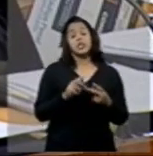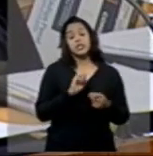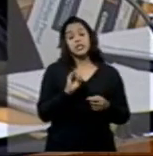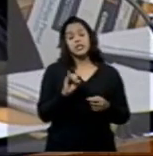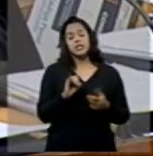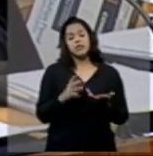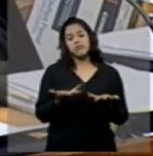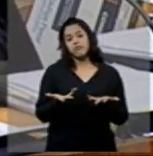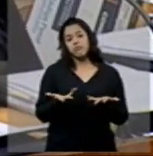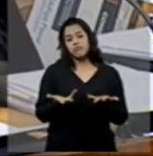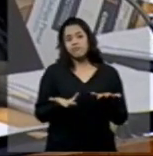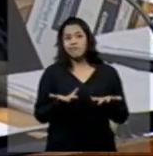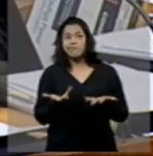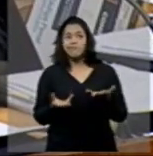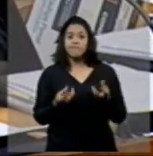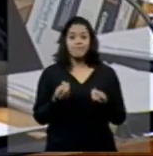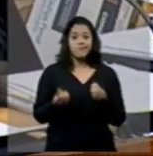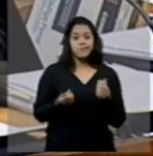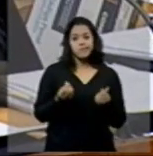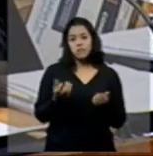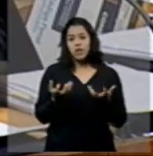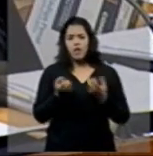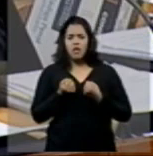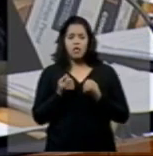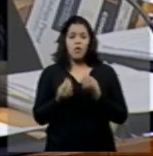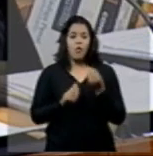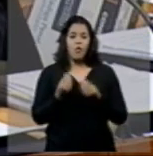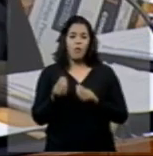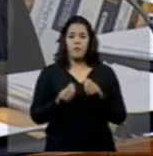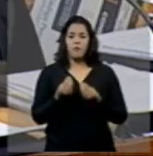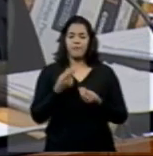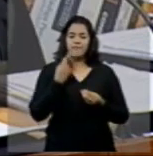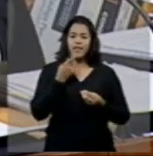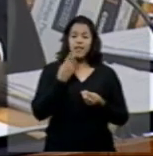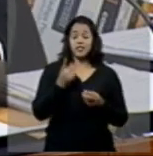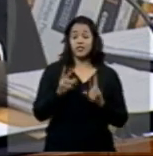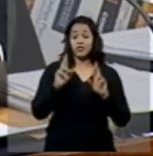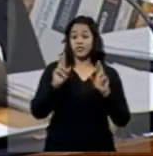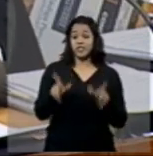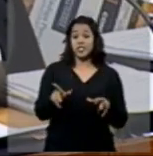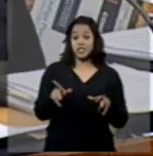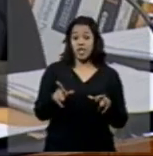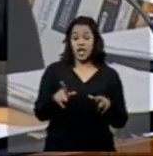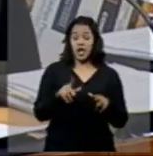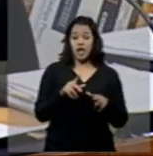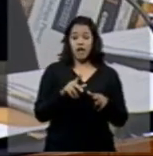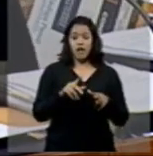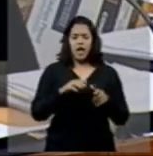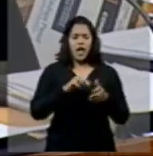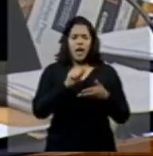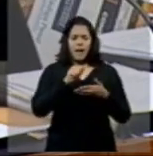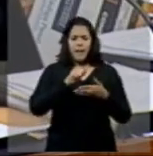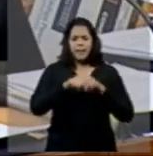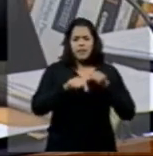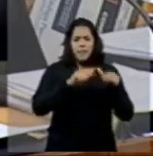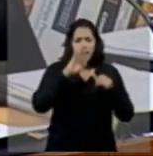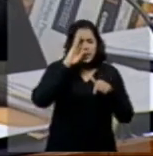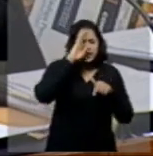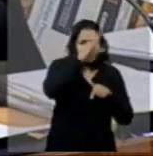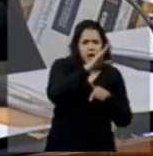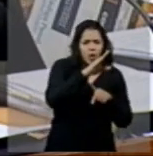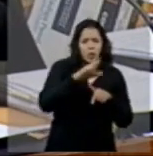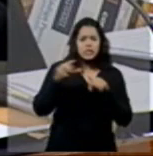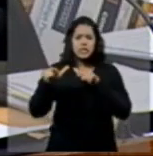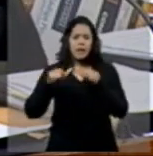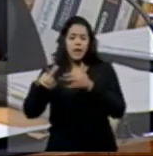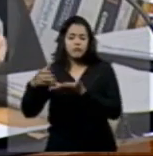adotando, como se adota ainda, a diferenciação entre atividade meio e atividade fim, se o